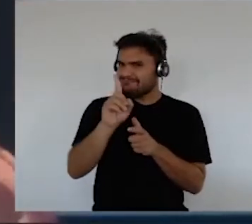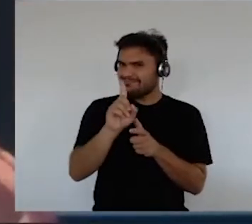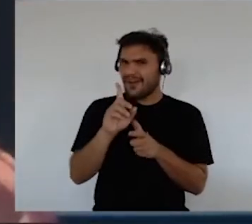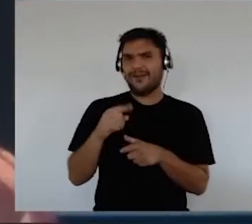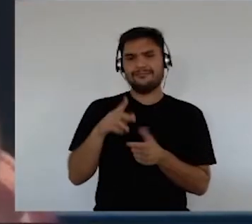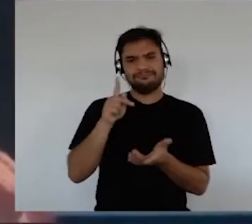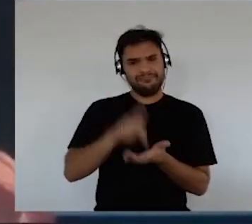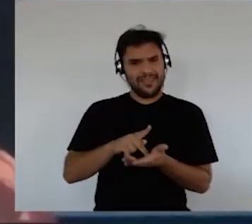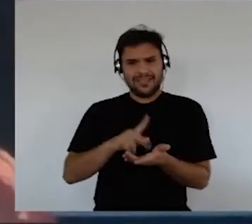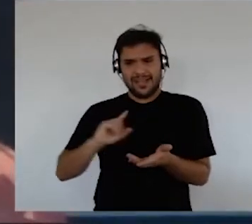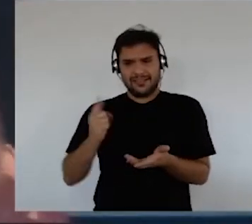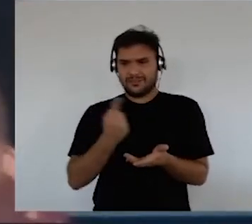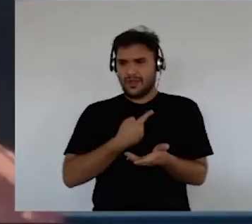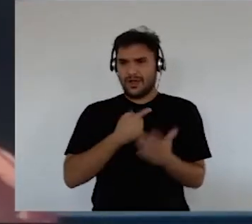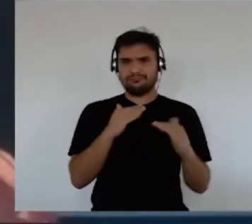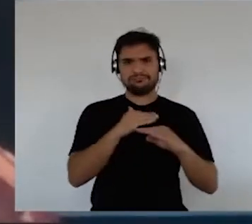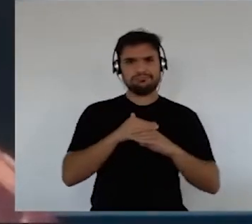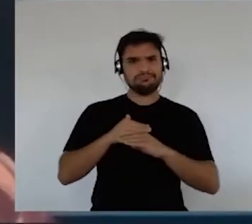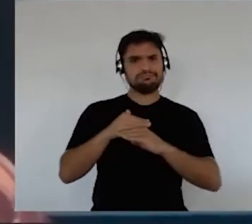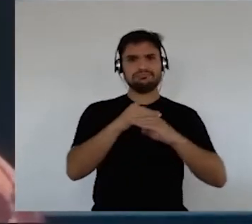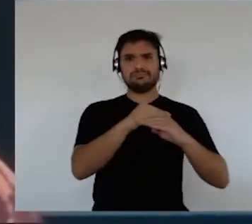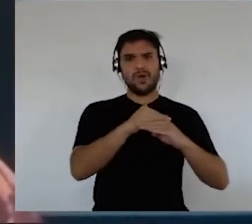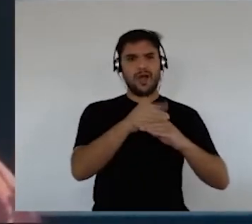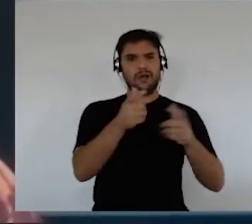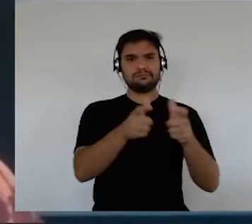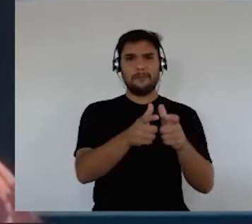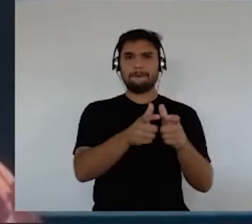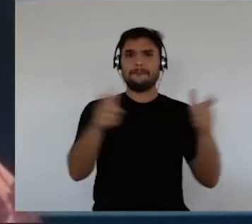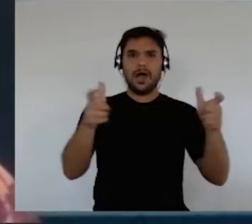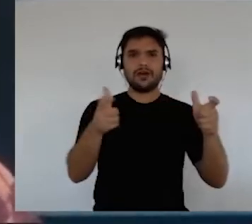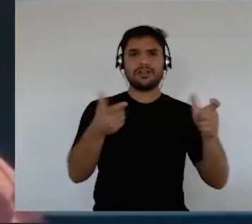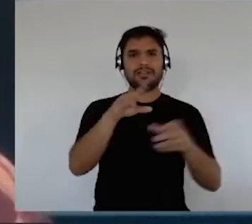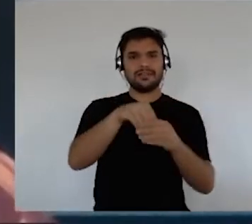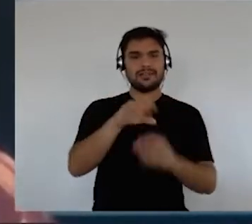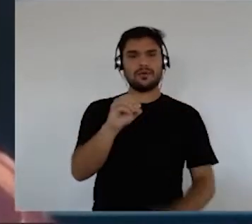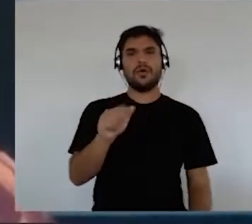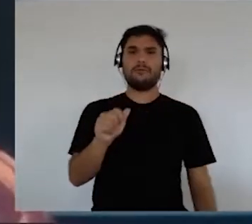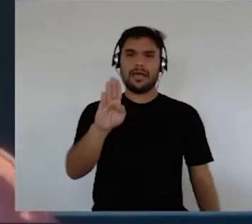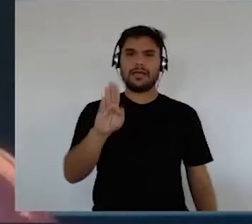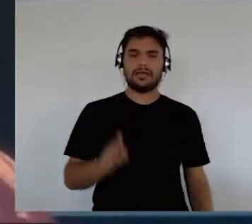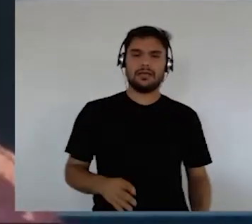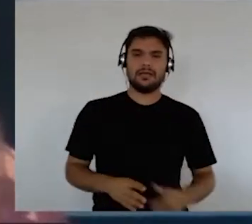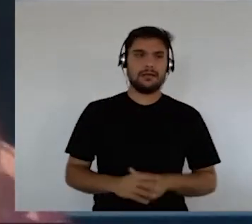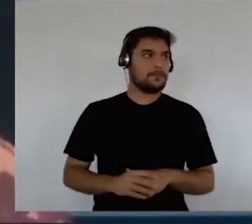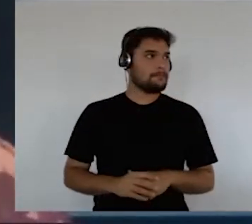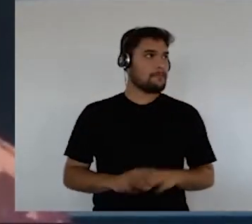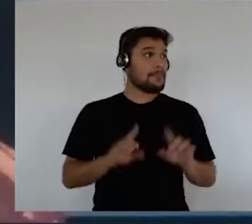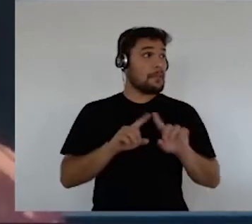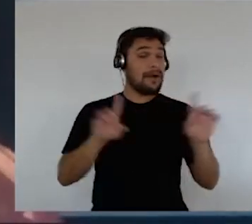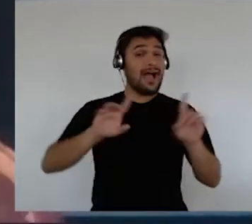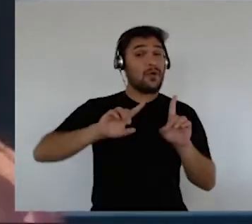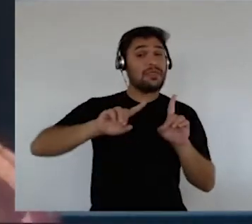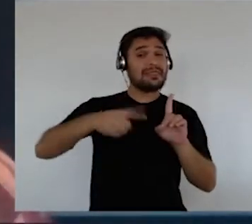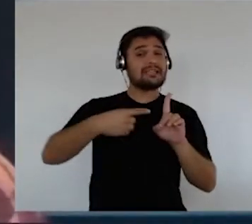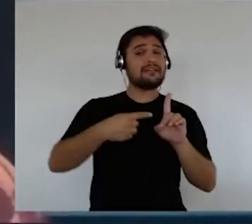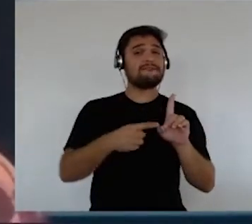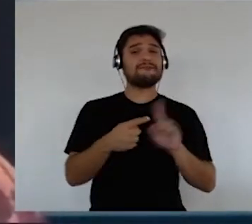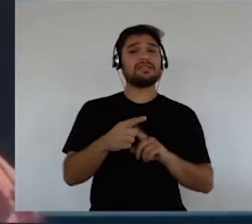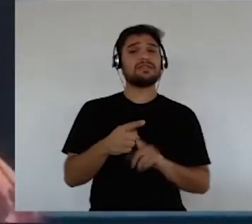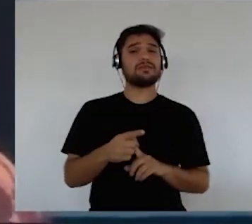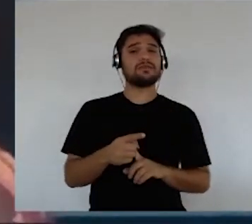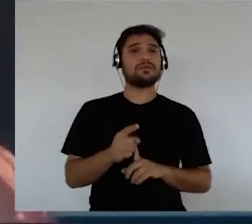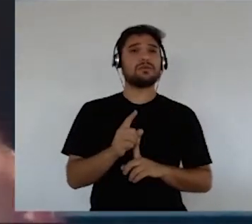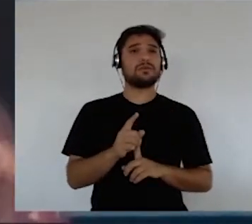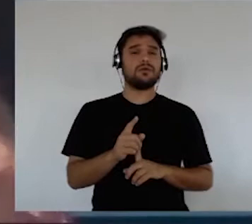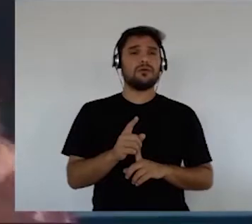de fato, estamos igualmente representadas na nossa entidade. Mas o desafiador é perceber